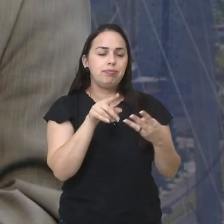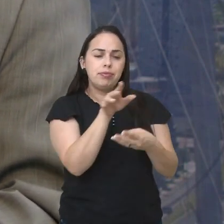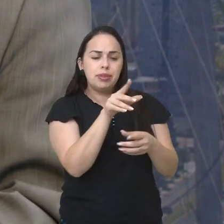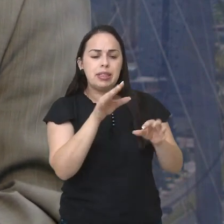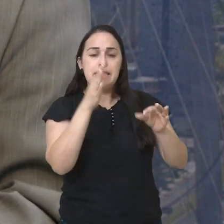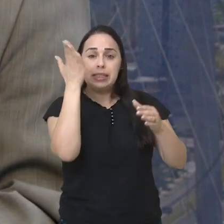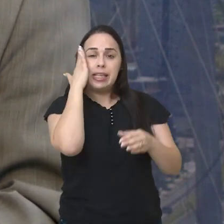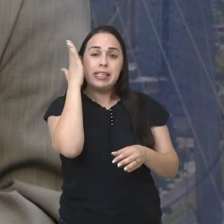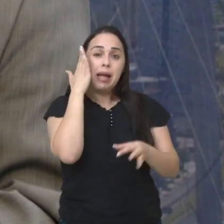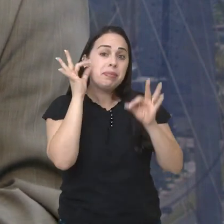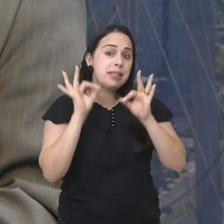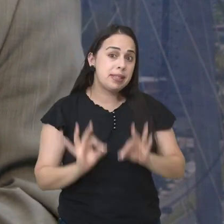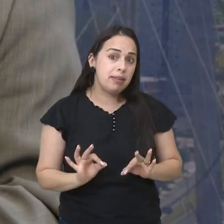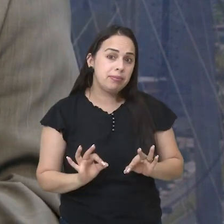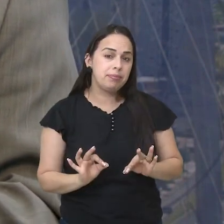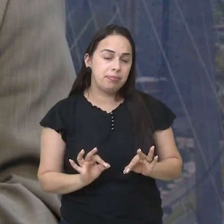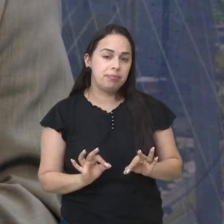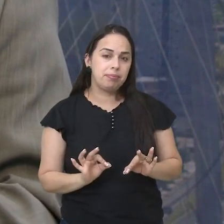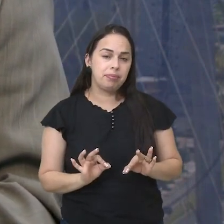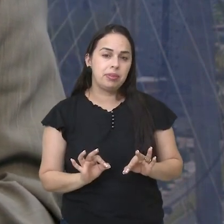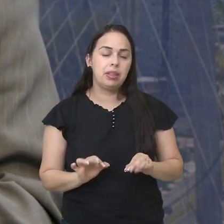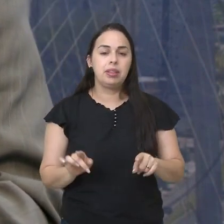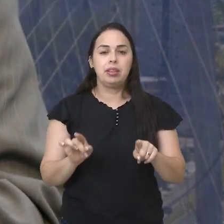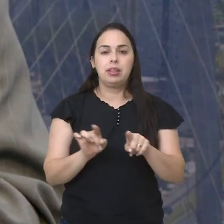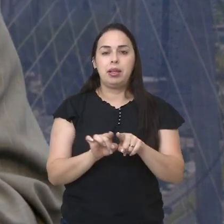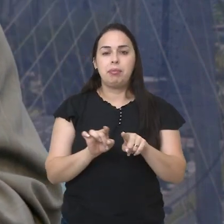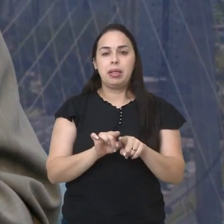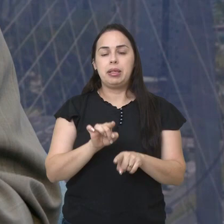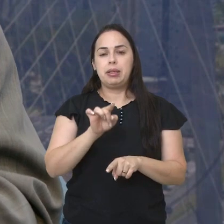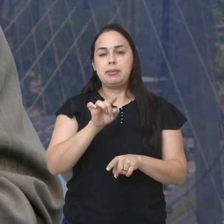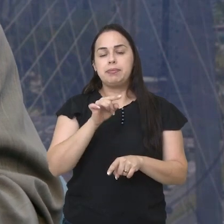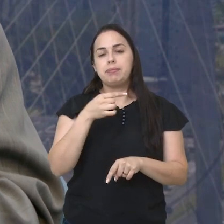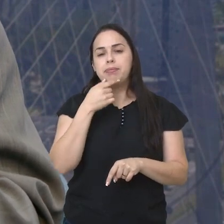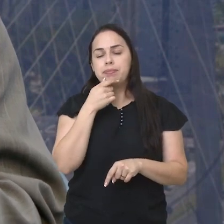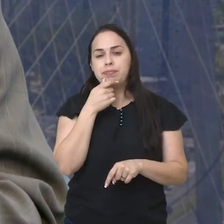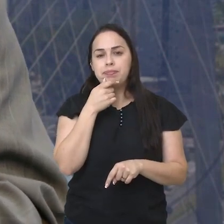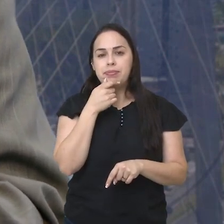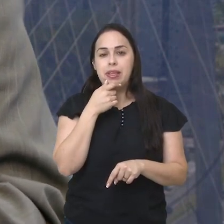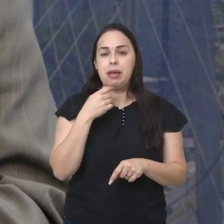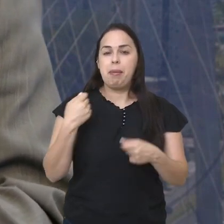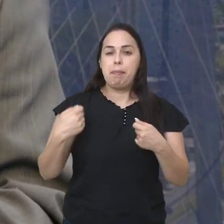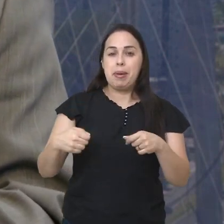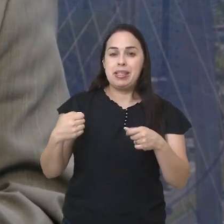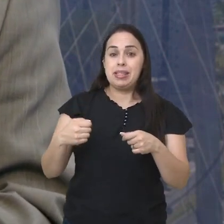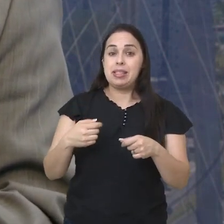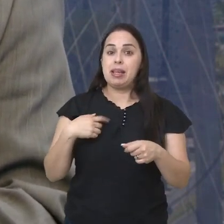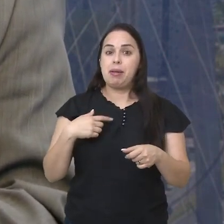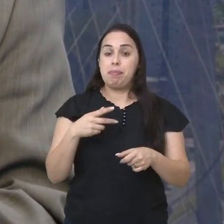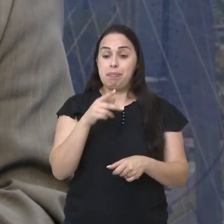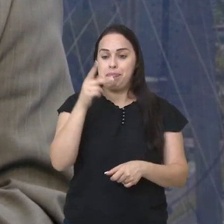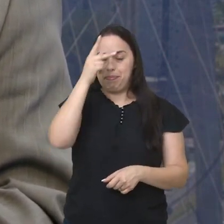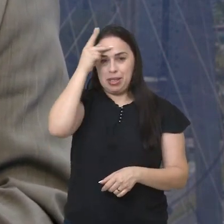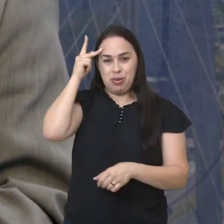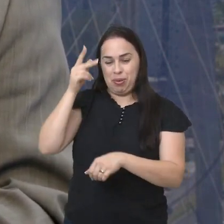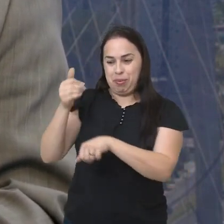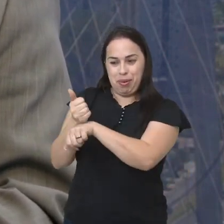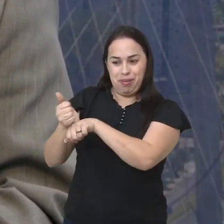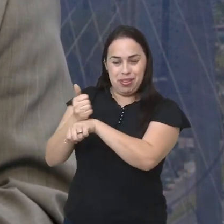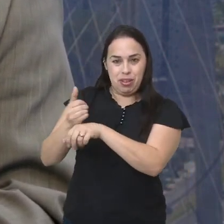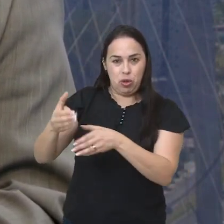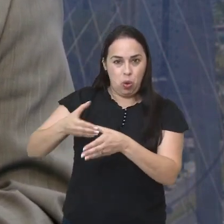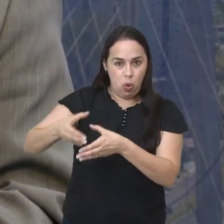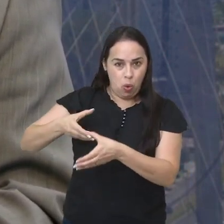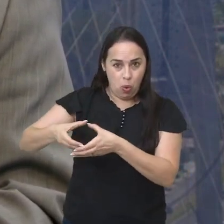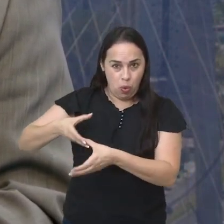né, porque há um princípio de que esses serviços teriam que ser feitos por concursados. E o terceiro